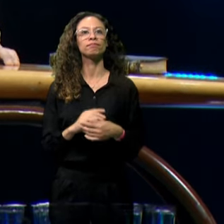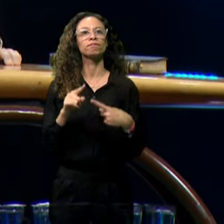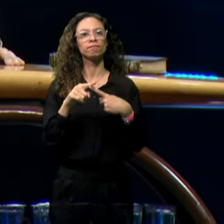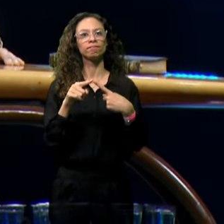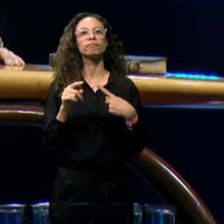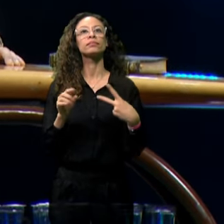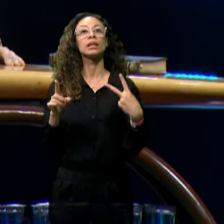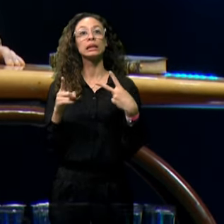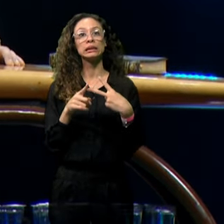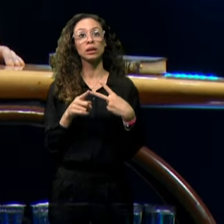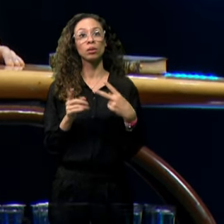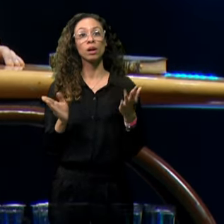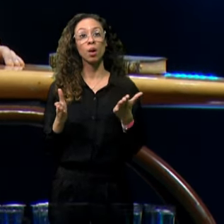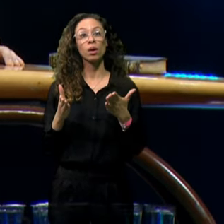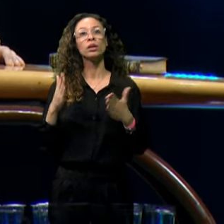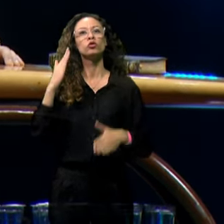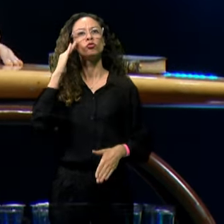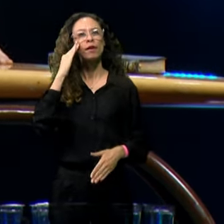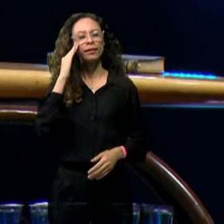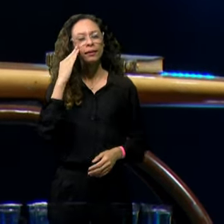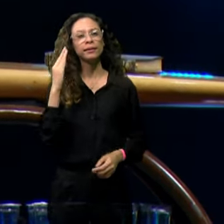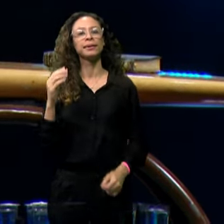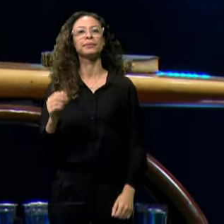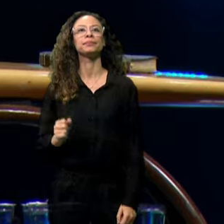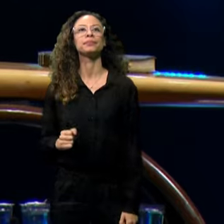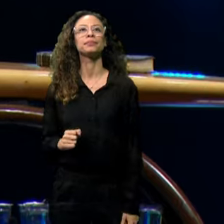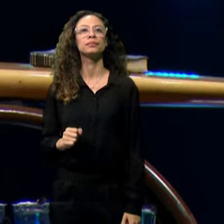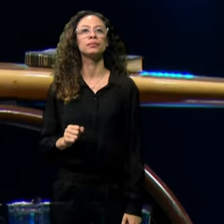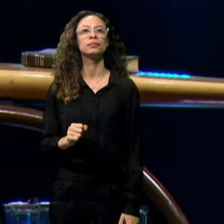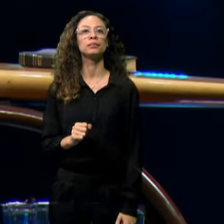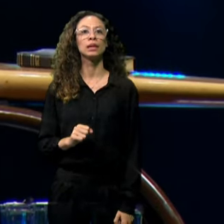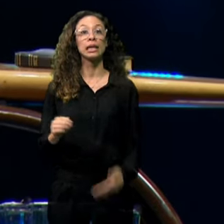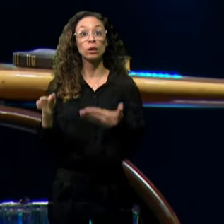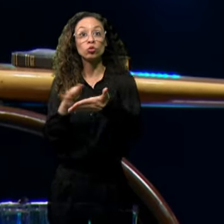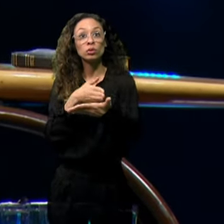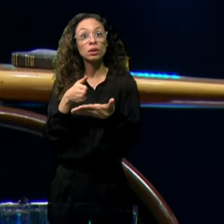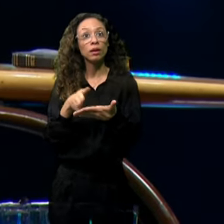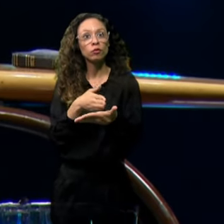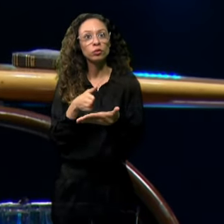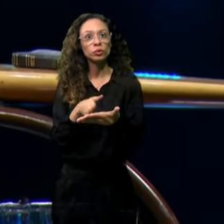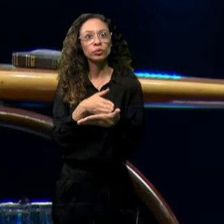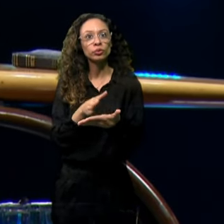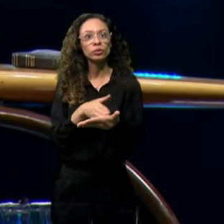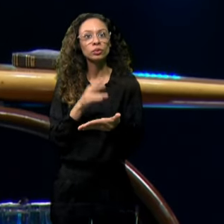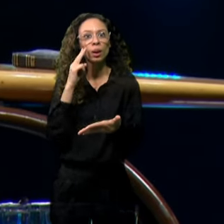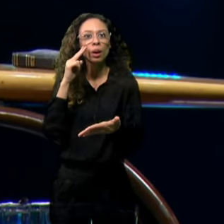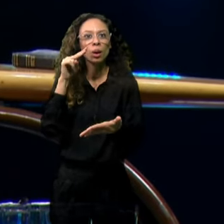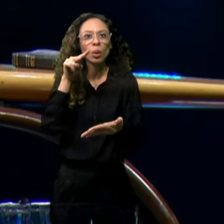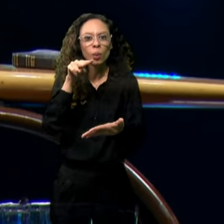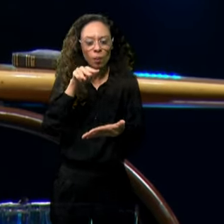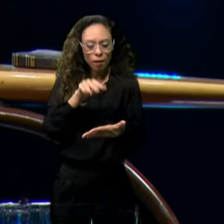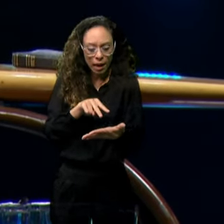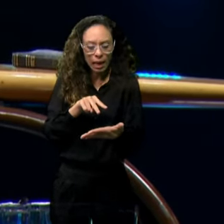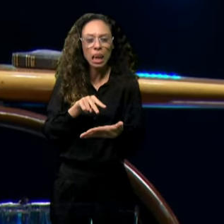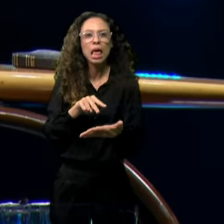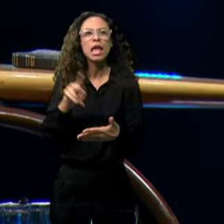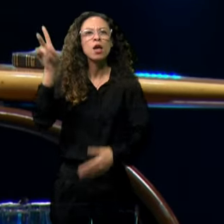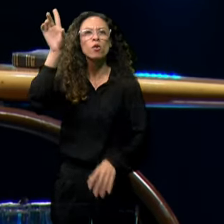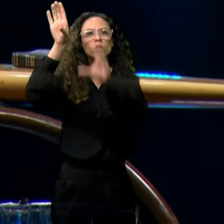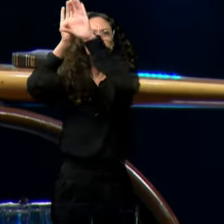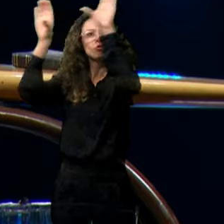a gente entender agora que nós podemos tomar esses livros e começar a ler os decretos do céu